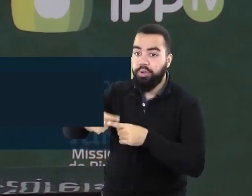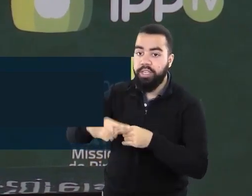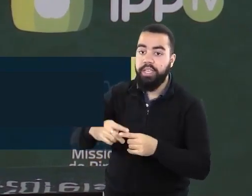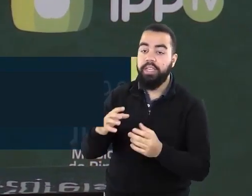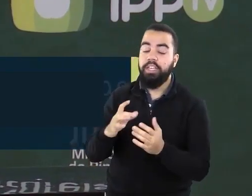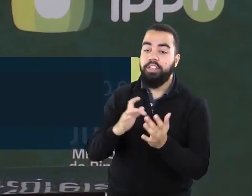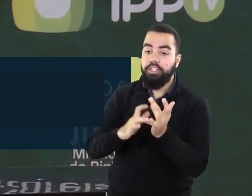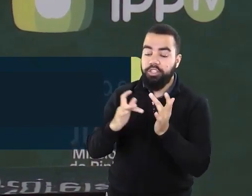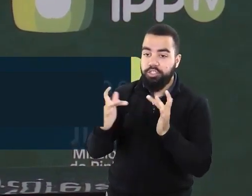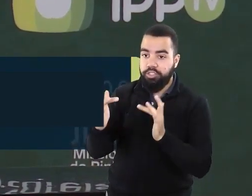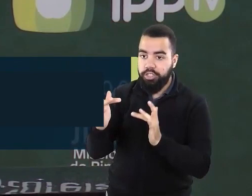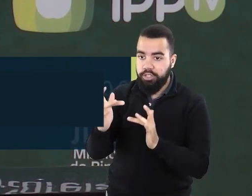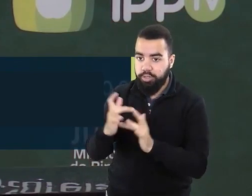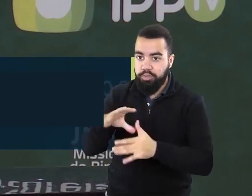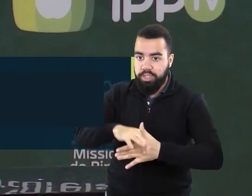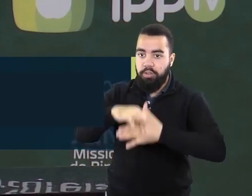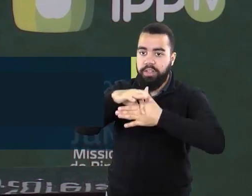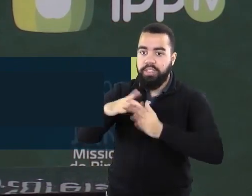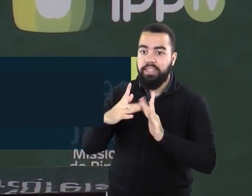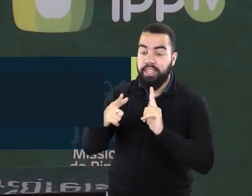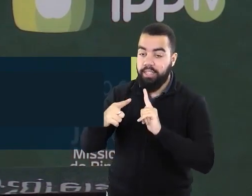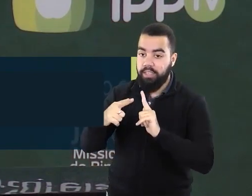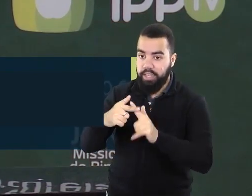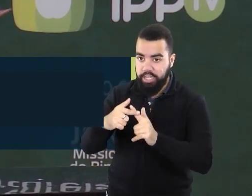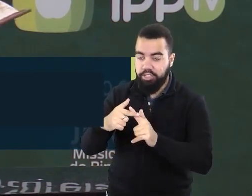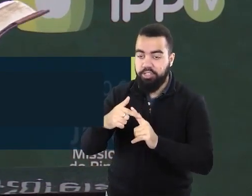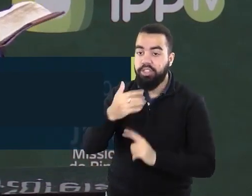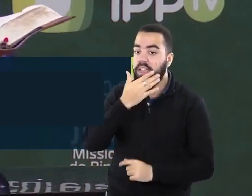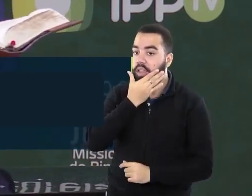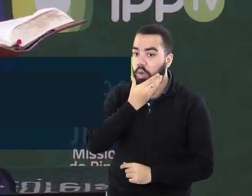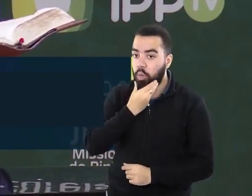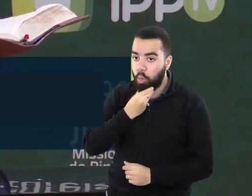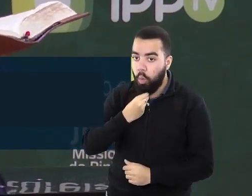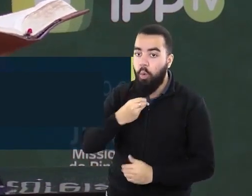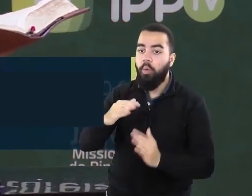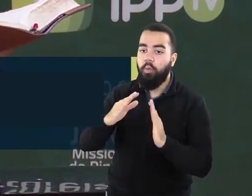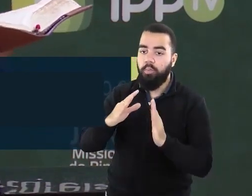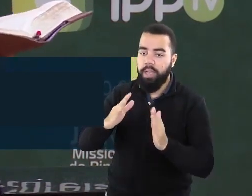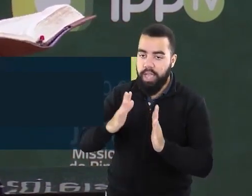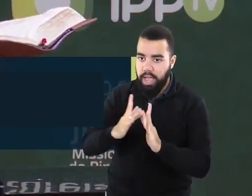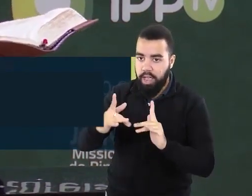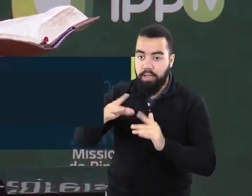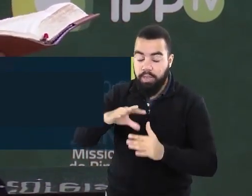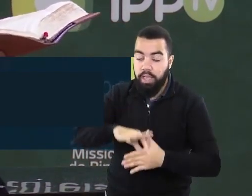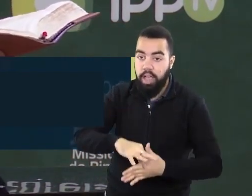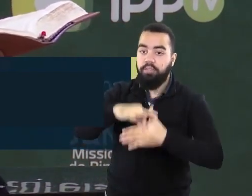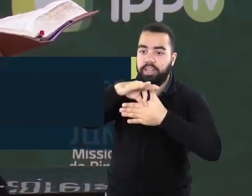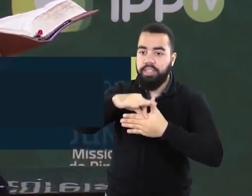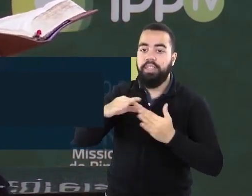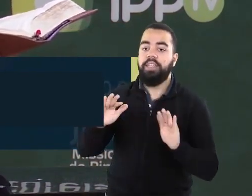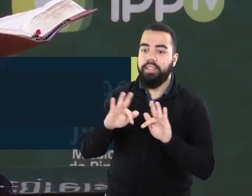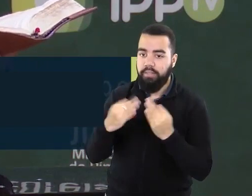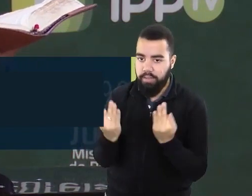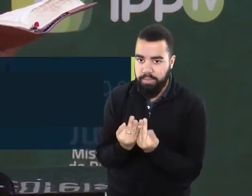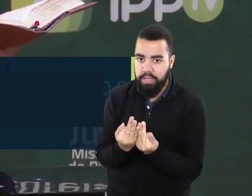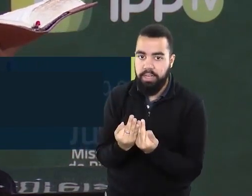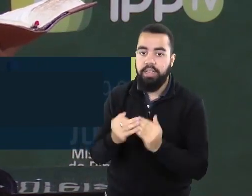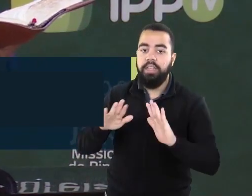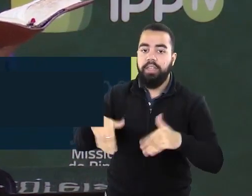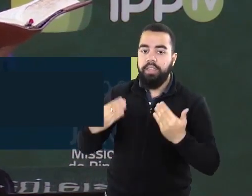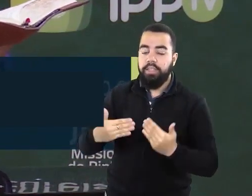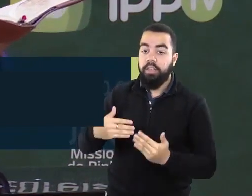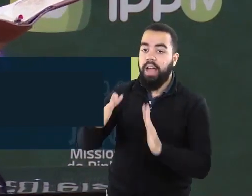sendo este mesmo o Salvador do corpo. Versículo 24. Como, porém, a igreja está sujeita a Cristo, assim também as mulheres sejam em